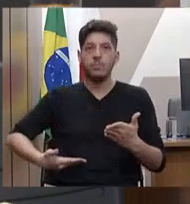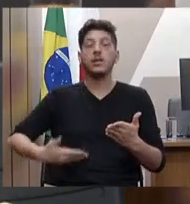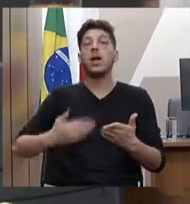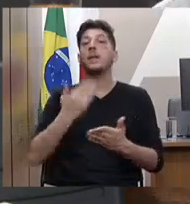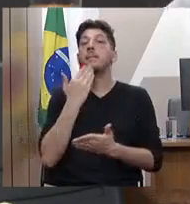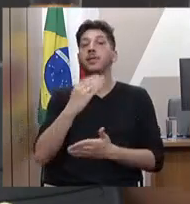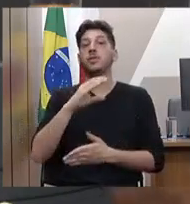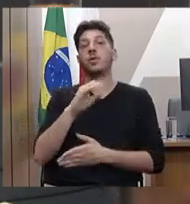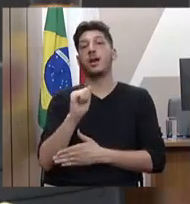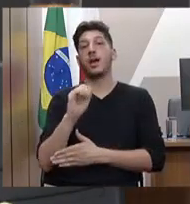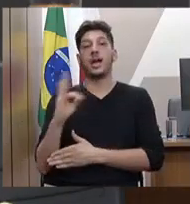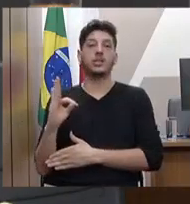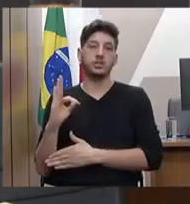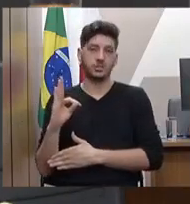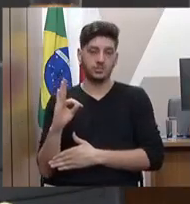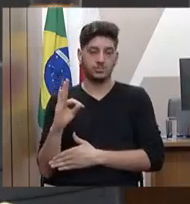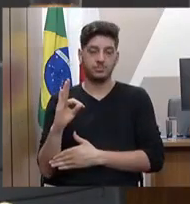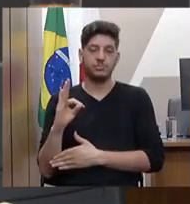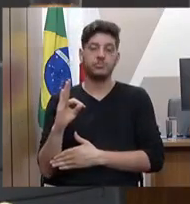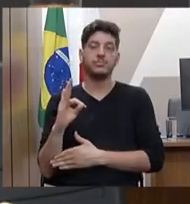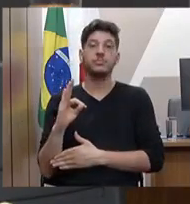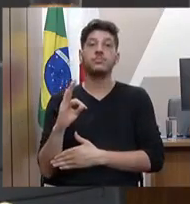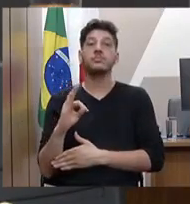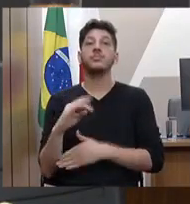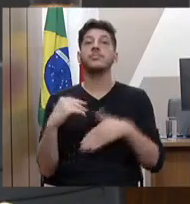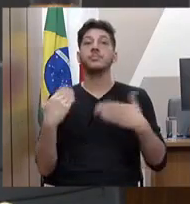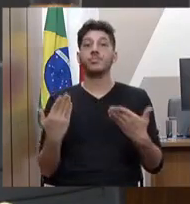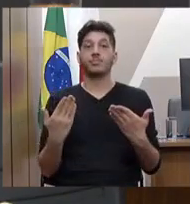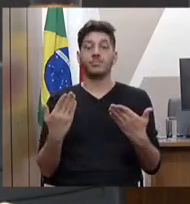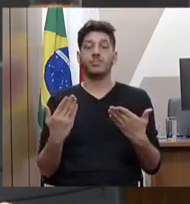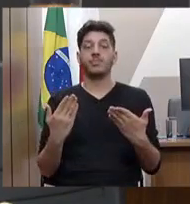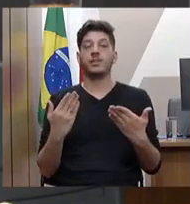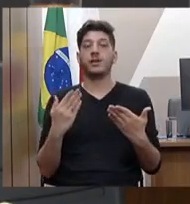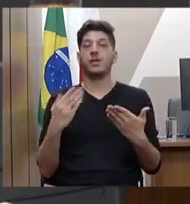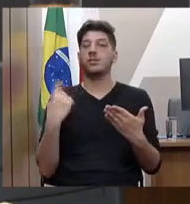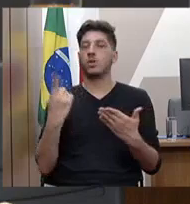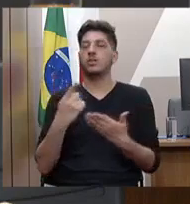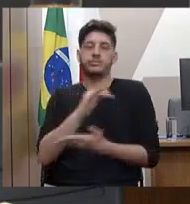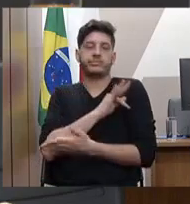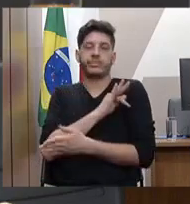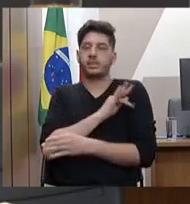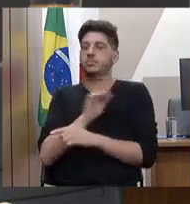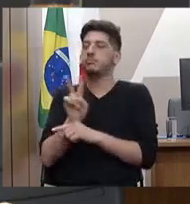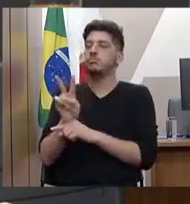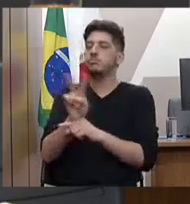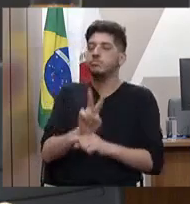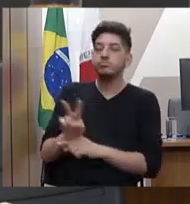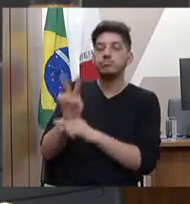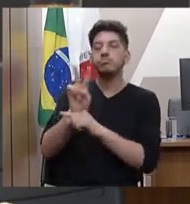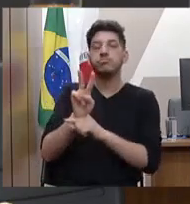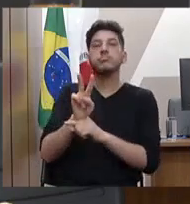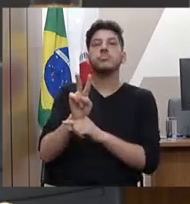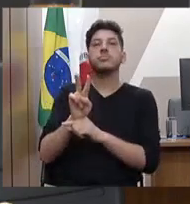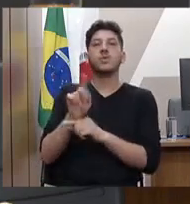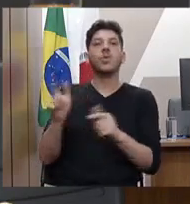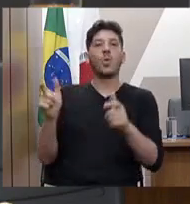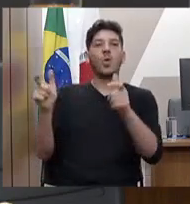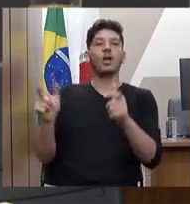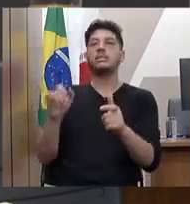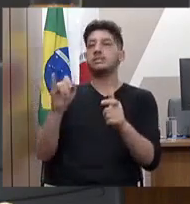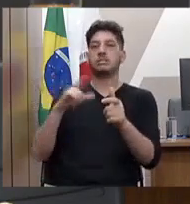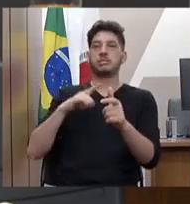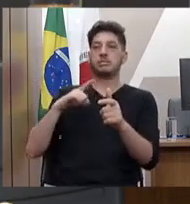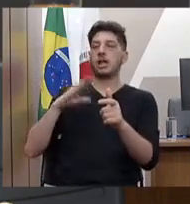e aí na nossa no comprimento da verificação né no cumprimento ao fiscalizar o cumprimento dessas